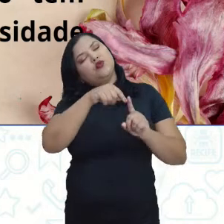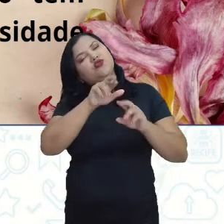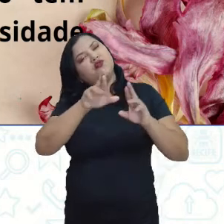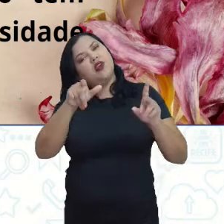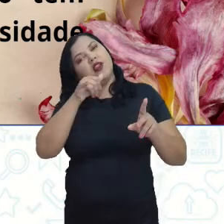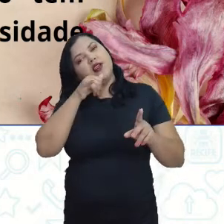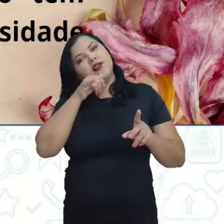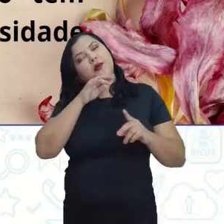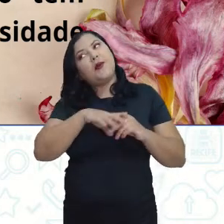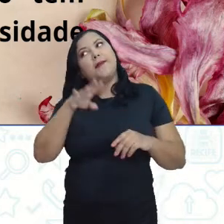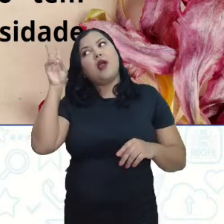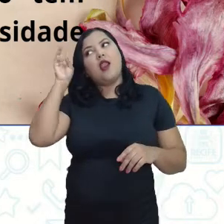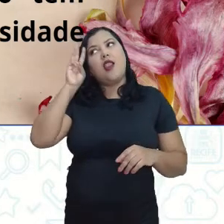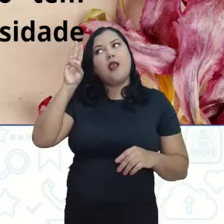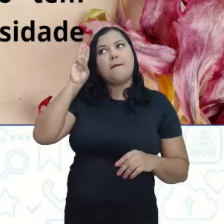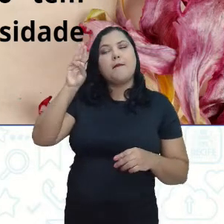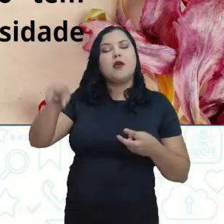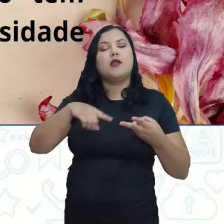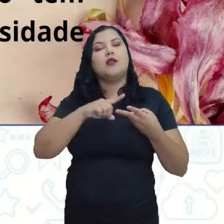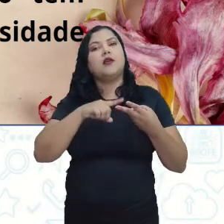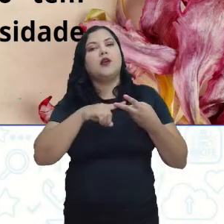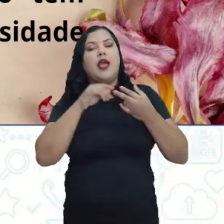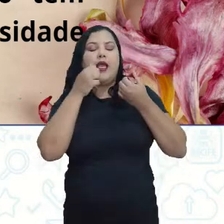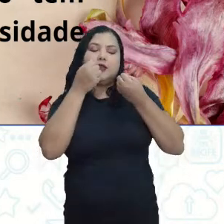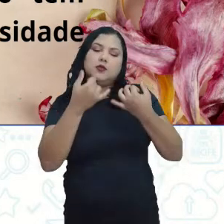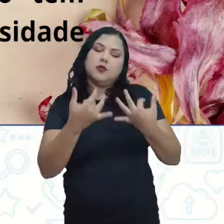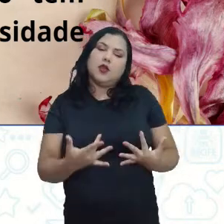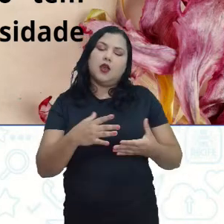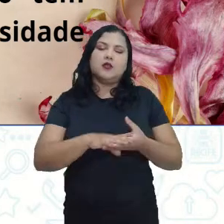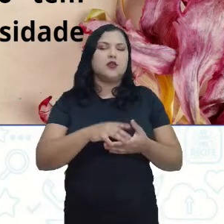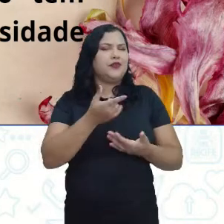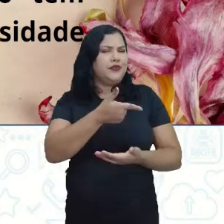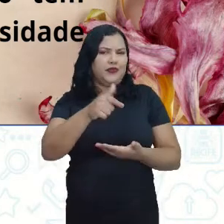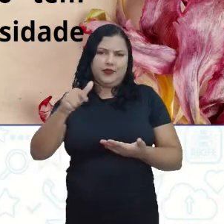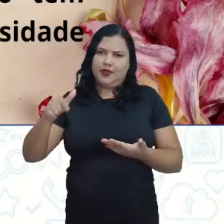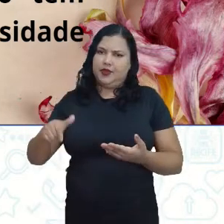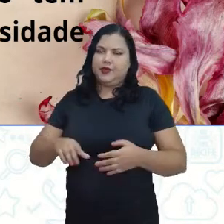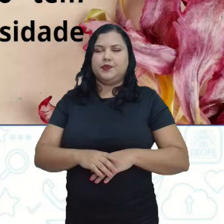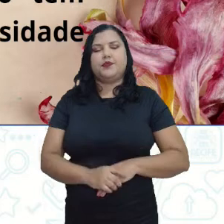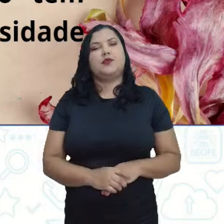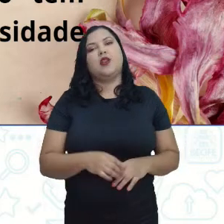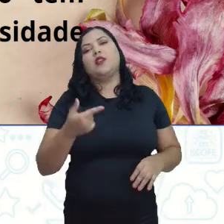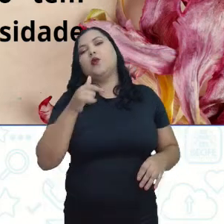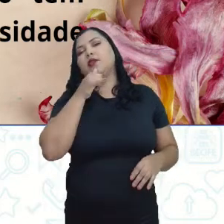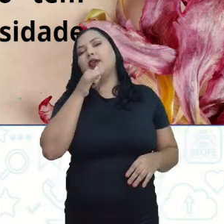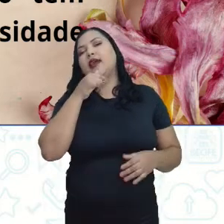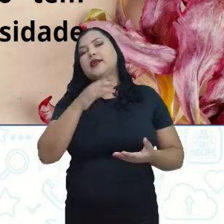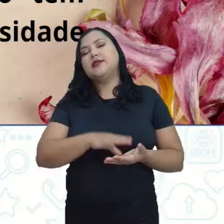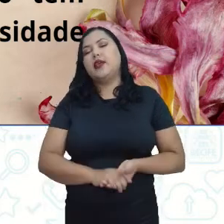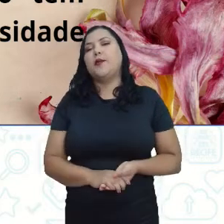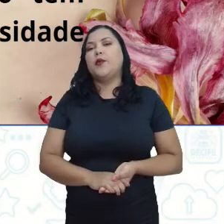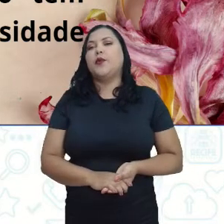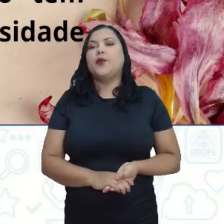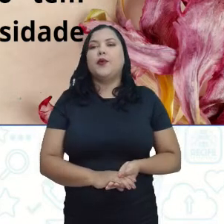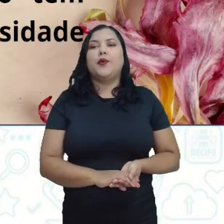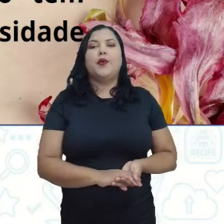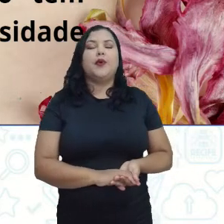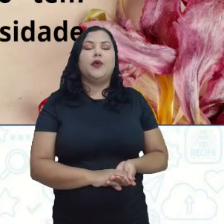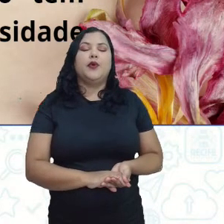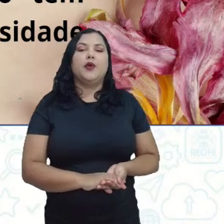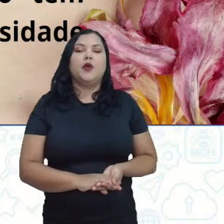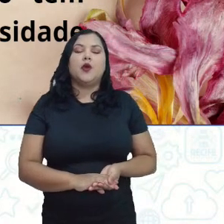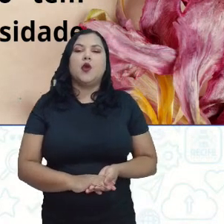como para memorial, relatos, lamento, dentre outros. Não tem uma estrutura fixa e adapta-se